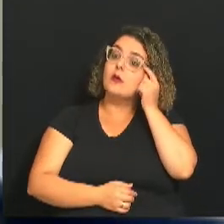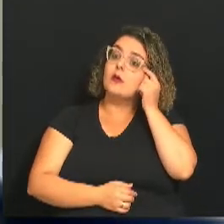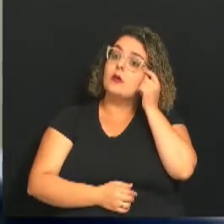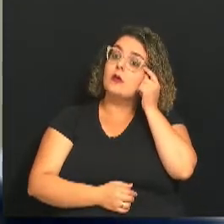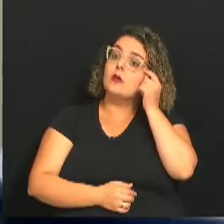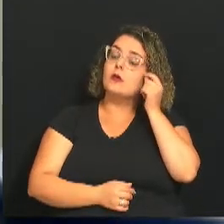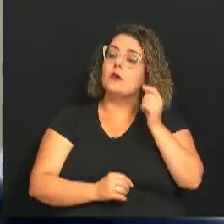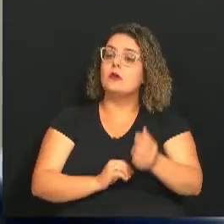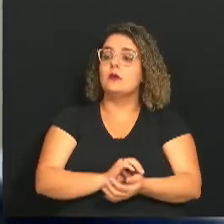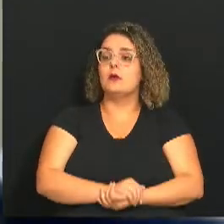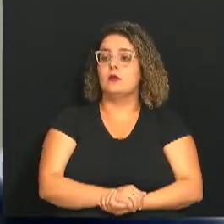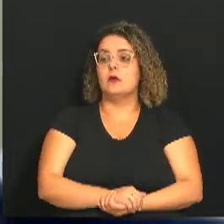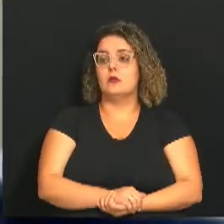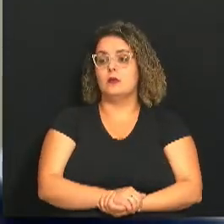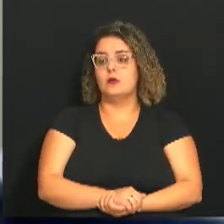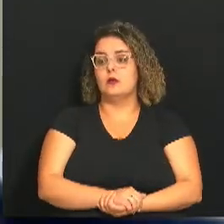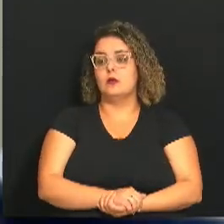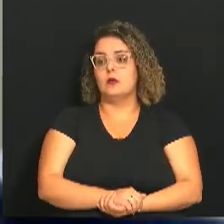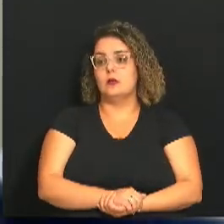aprovar